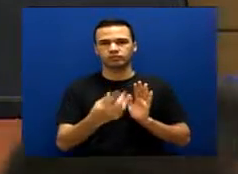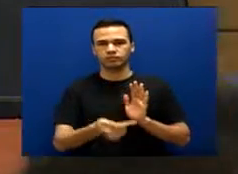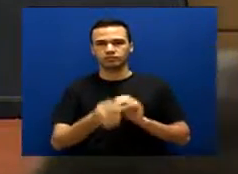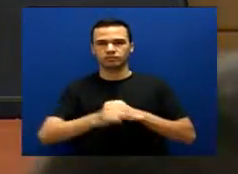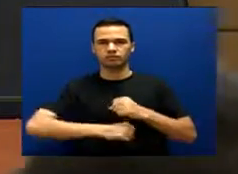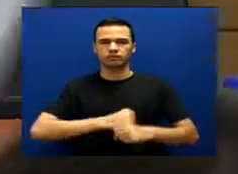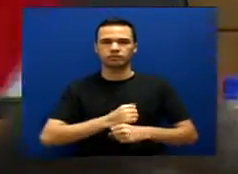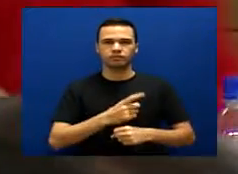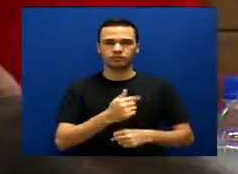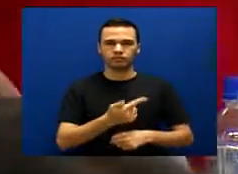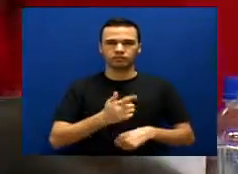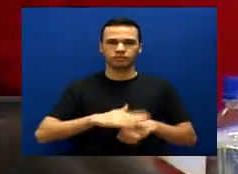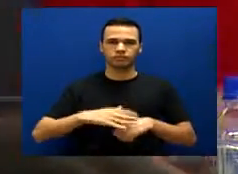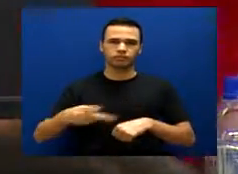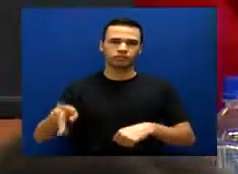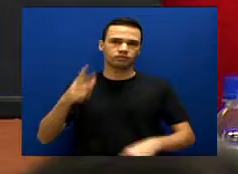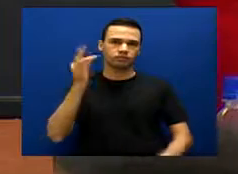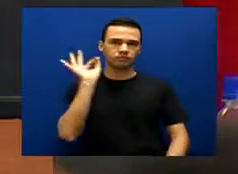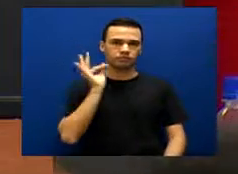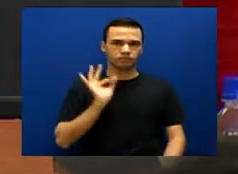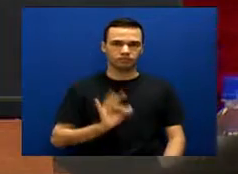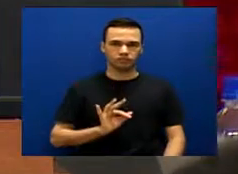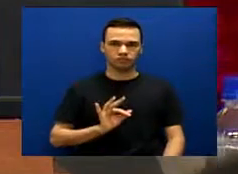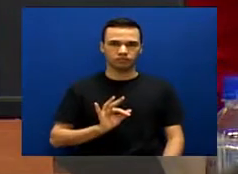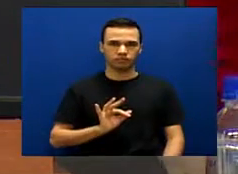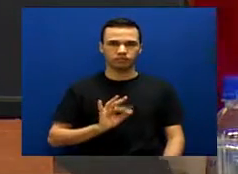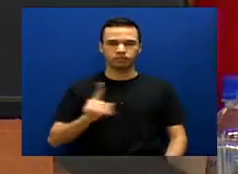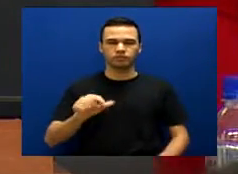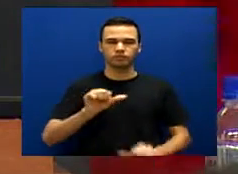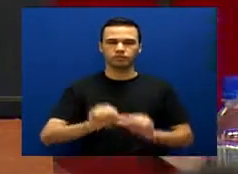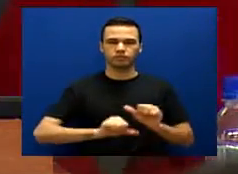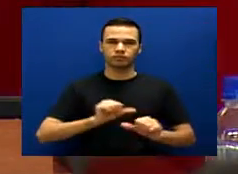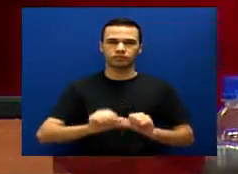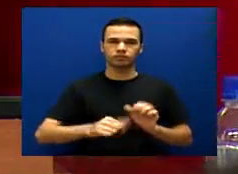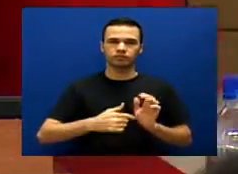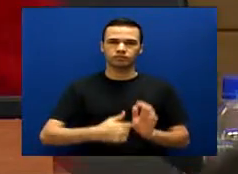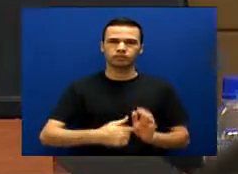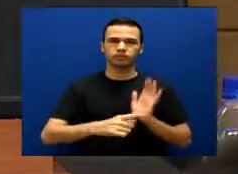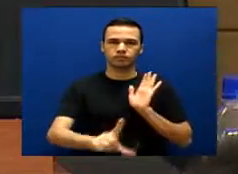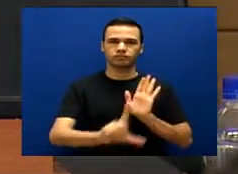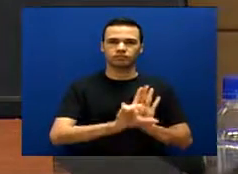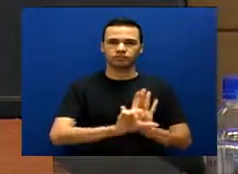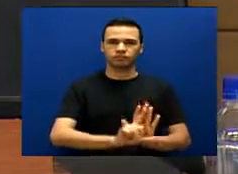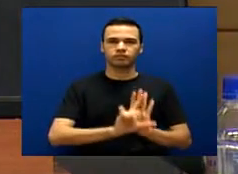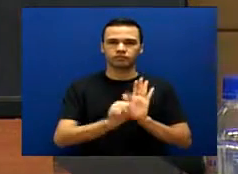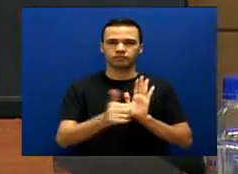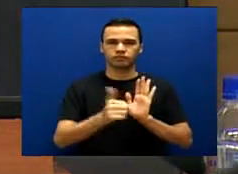de 2017, da vereadora Fernanda Garcia, altera a redação da lei